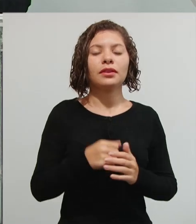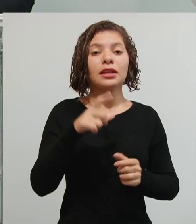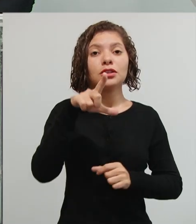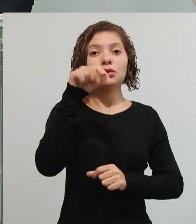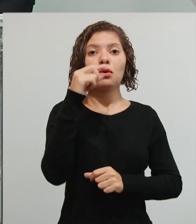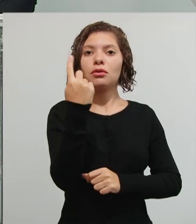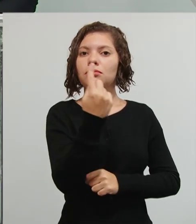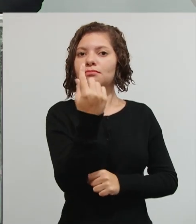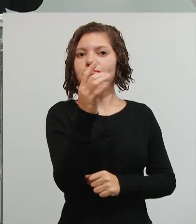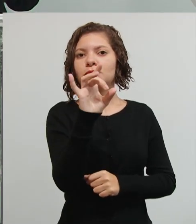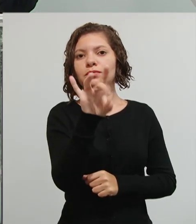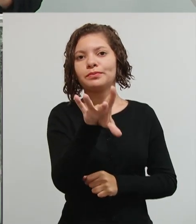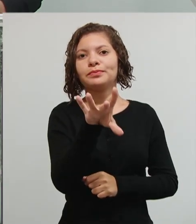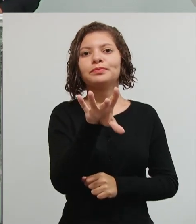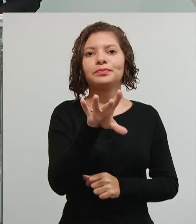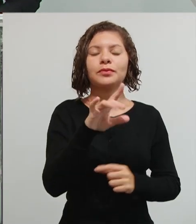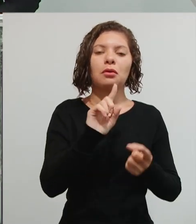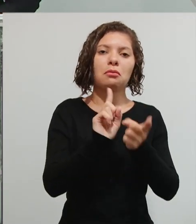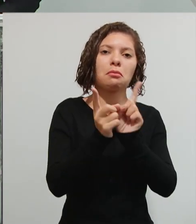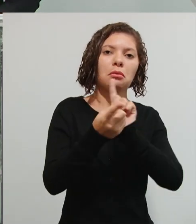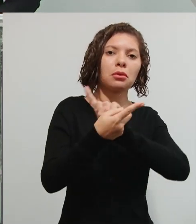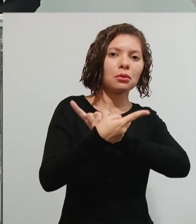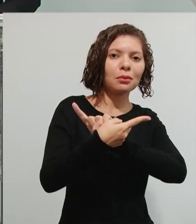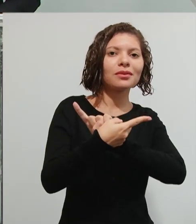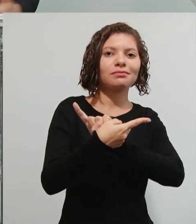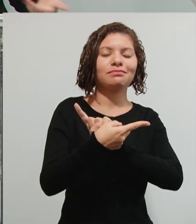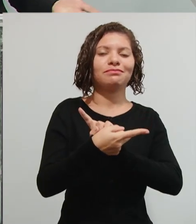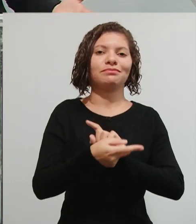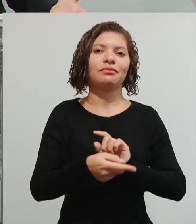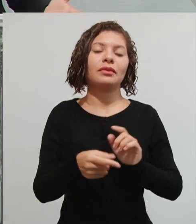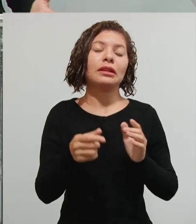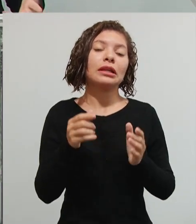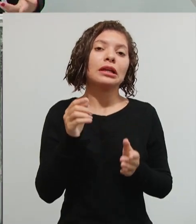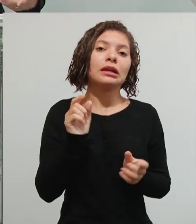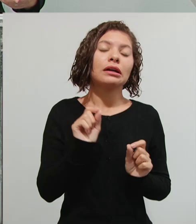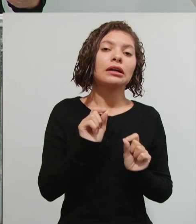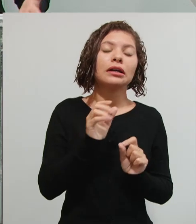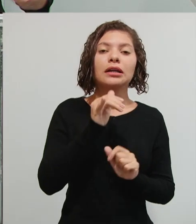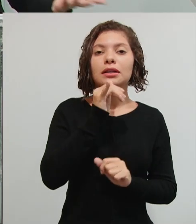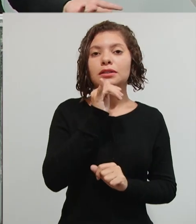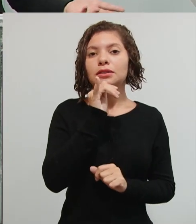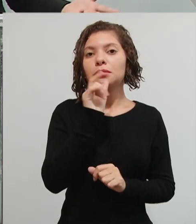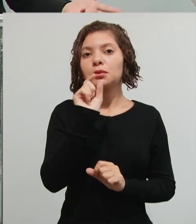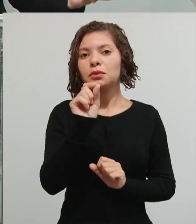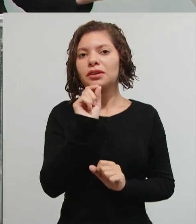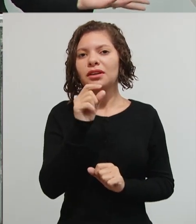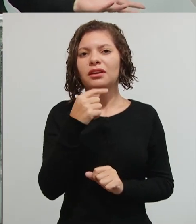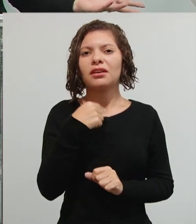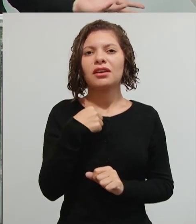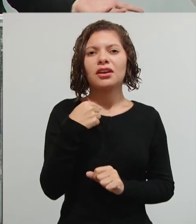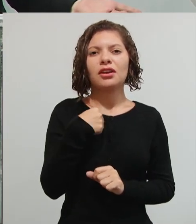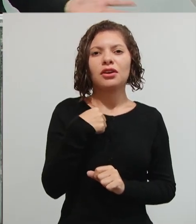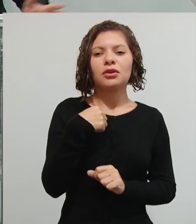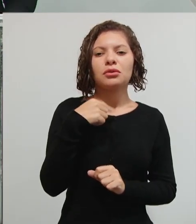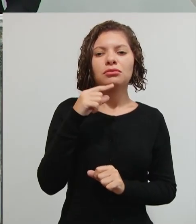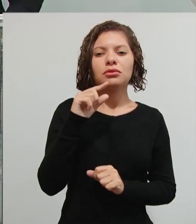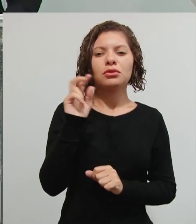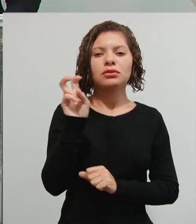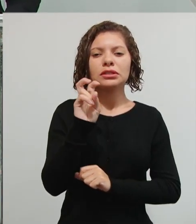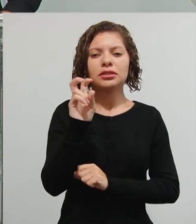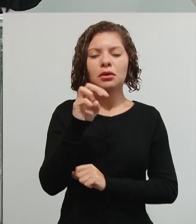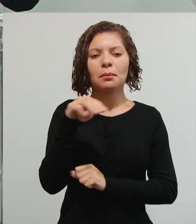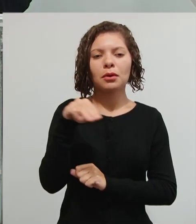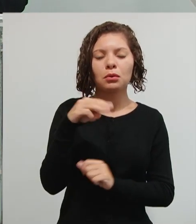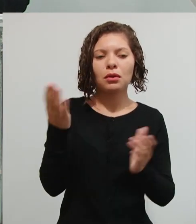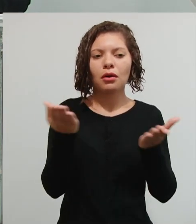porta. Essa é uma ideia de trade-off. Também você pode pensar como o que eu vou fazer nos próximos 5 minutos da minha vida.